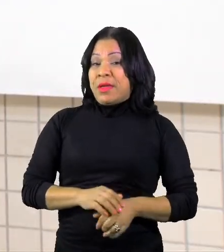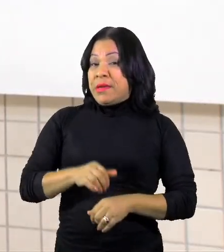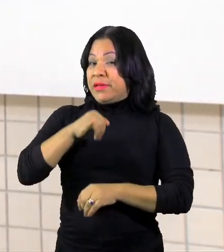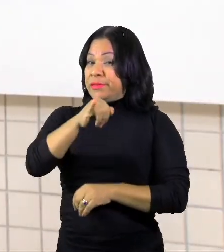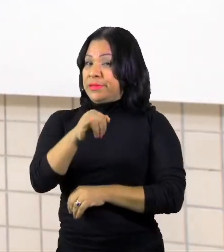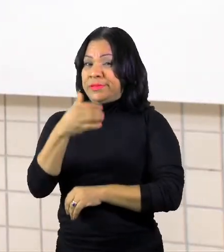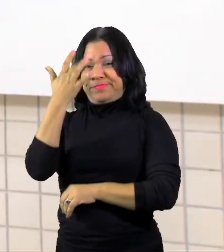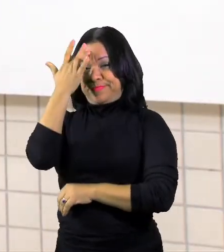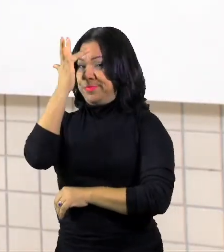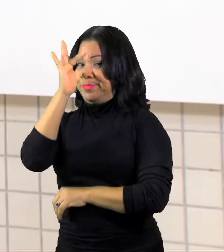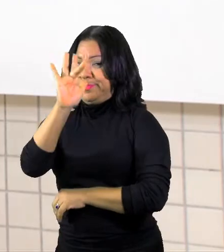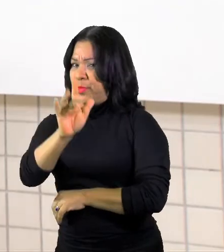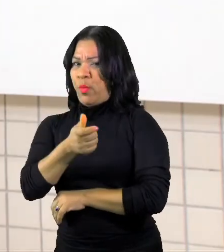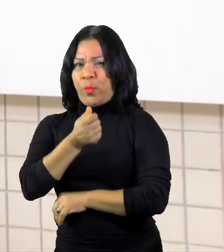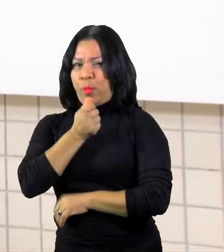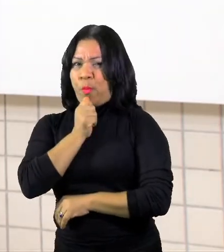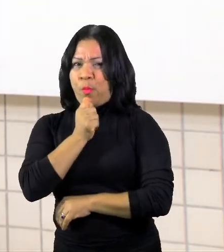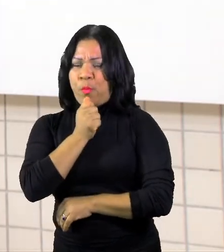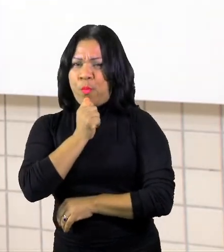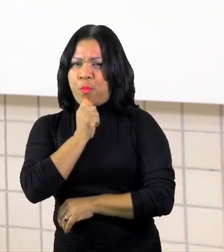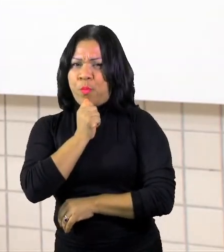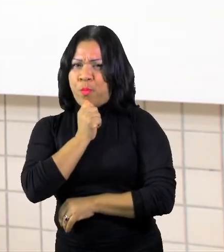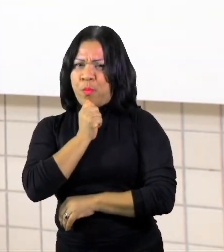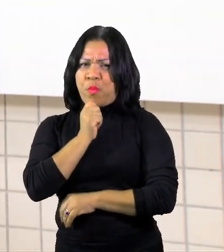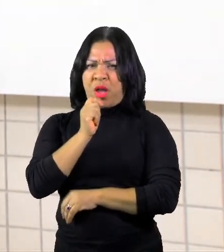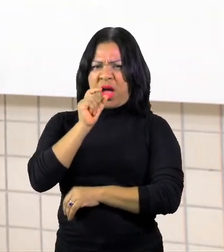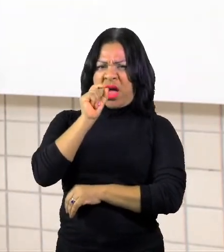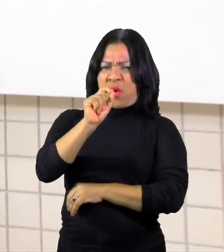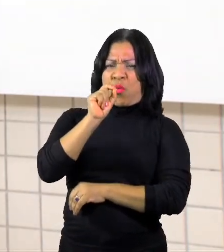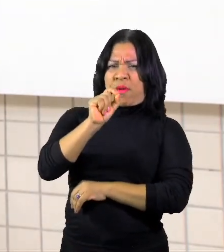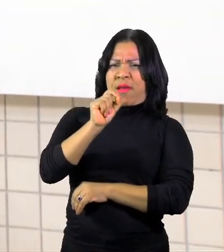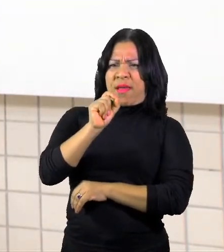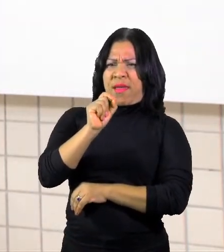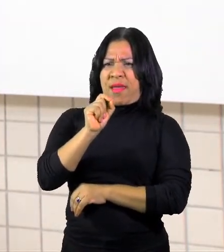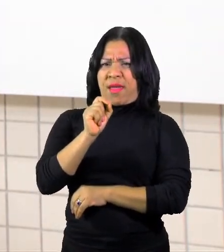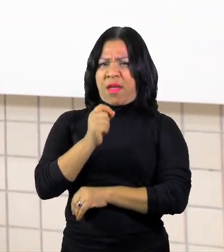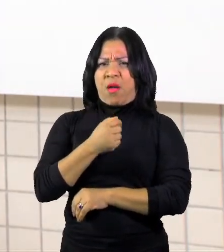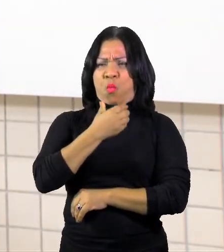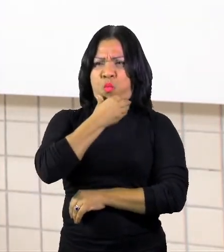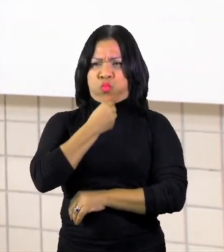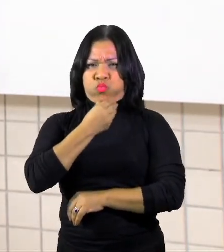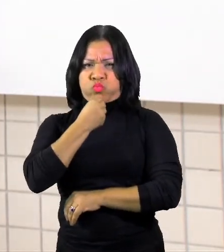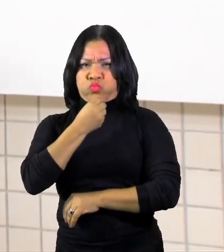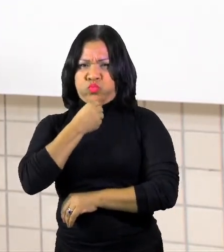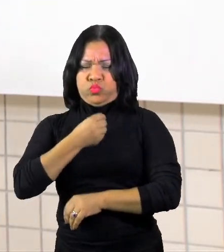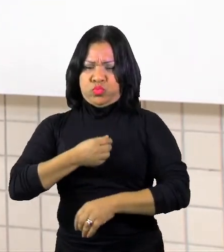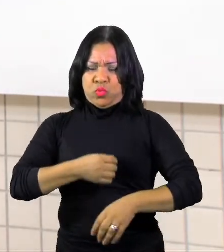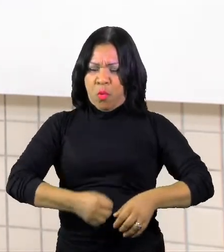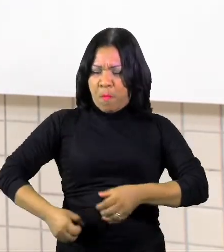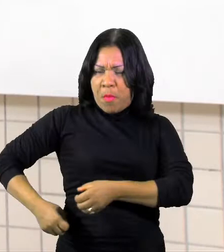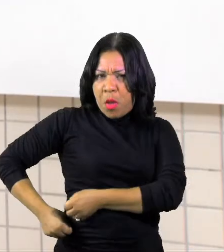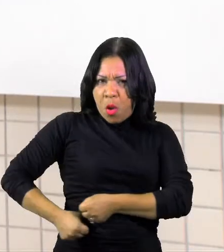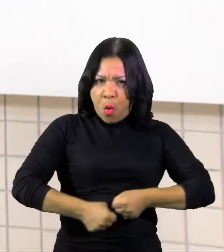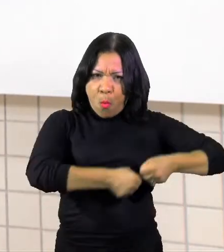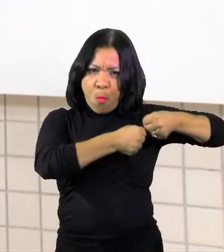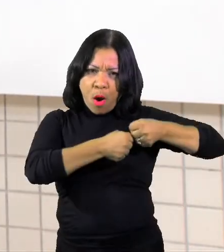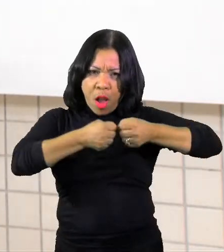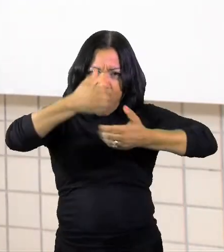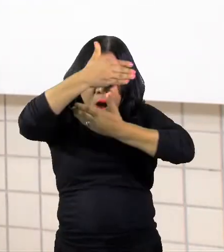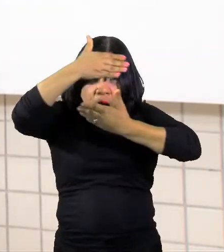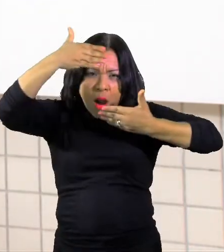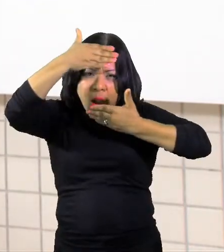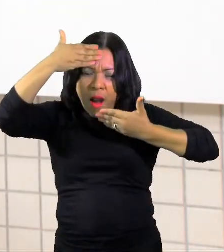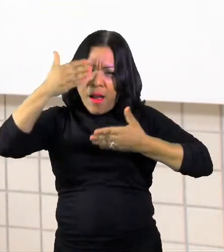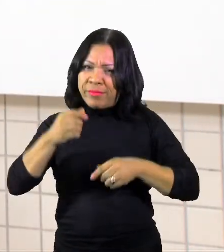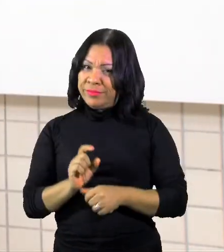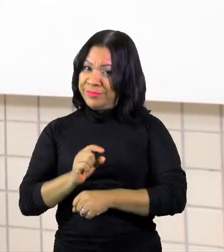sabe ainda o que é um guerreiro ninja, vai lá, acessa a internet, procura descobrir o que